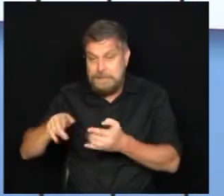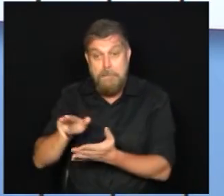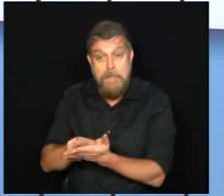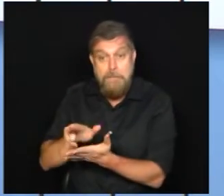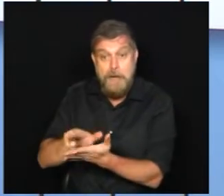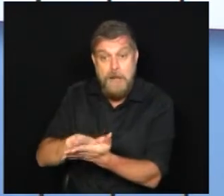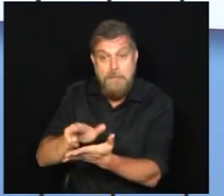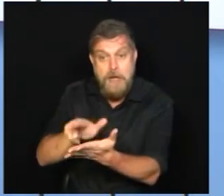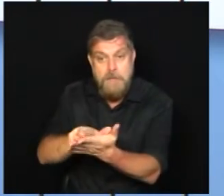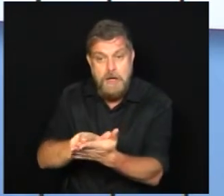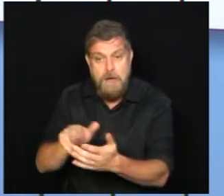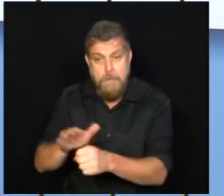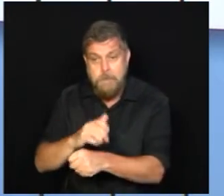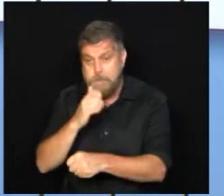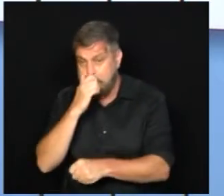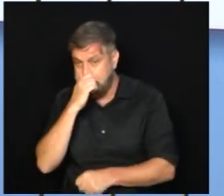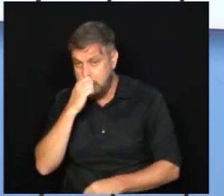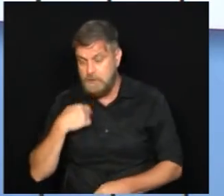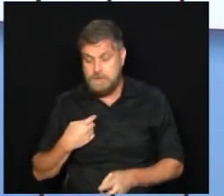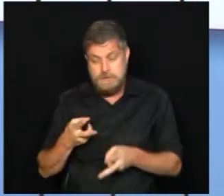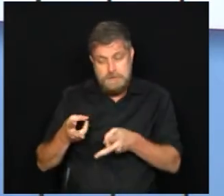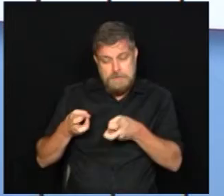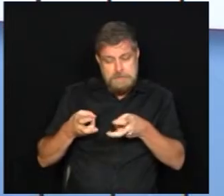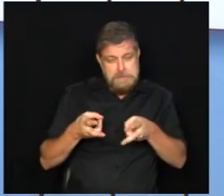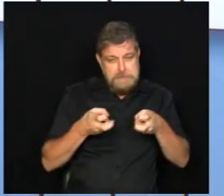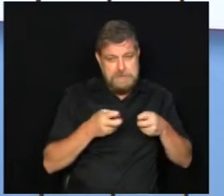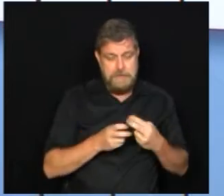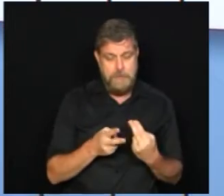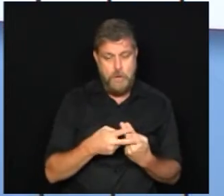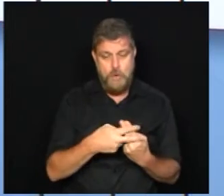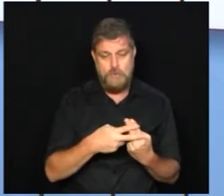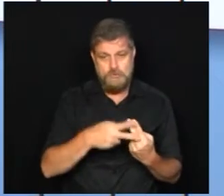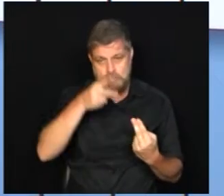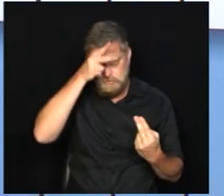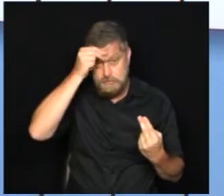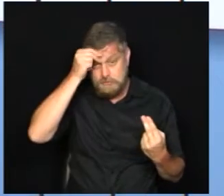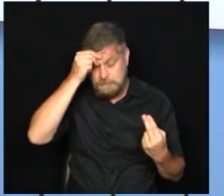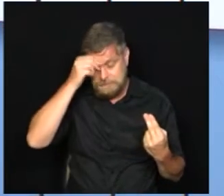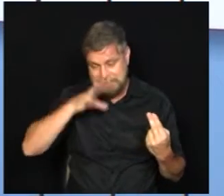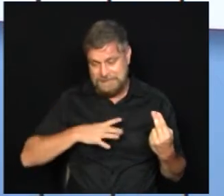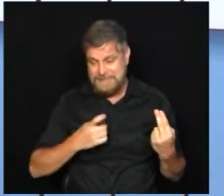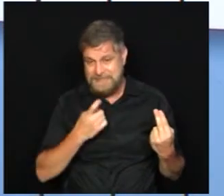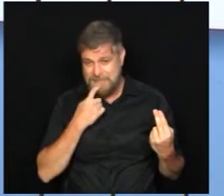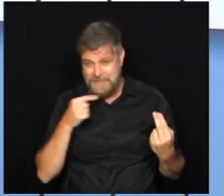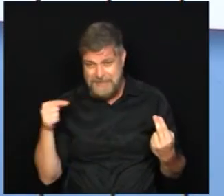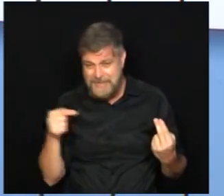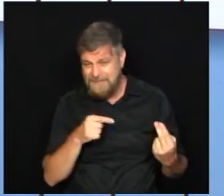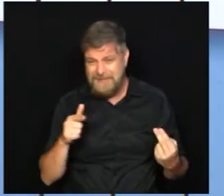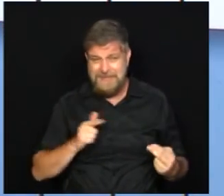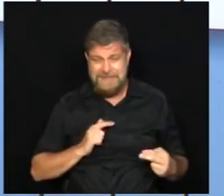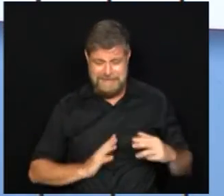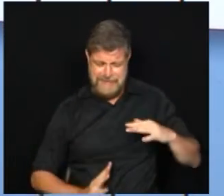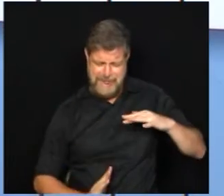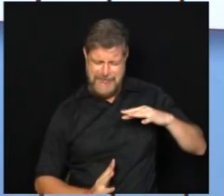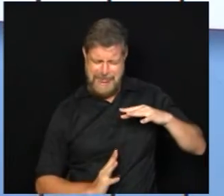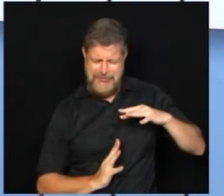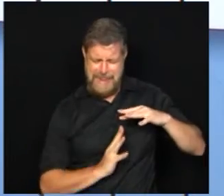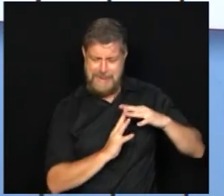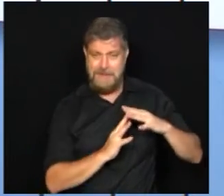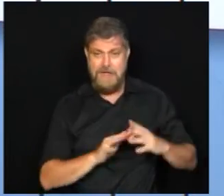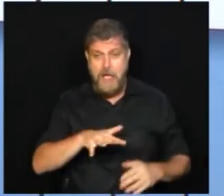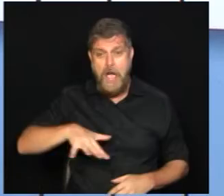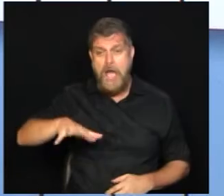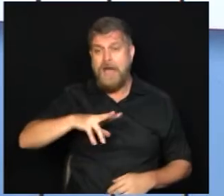ocupados então a gente percebe aí que o SUS Municipal por exemplo ele tá com um estrangulamento a